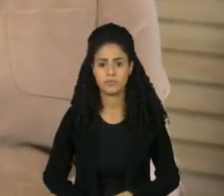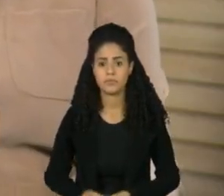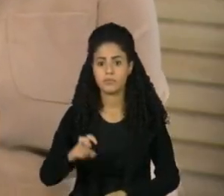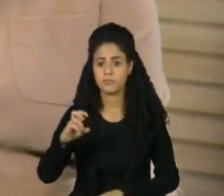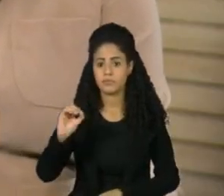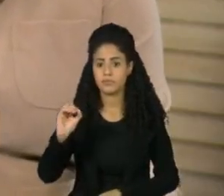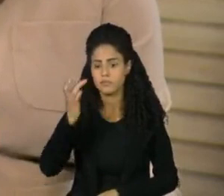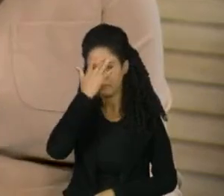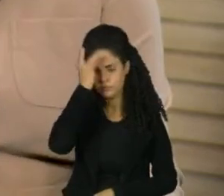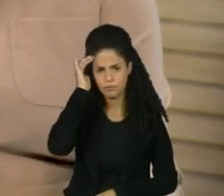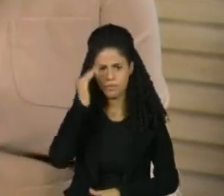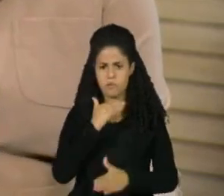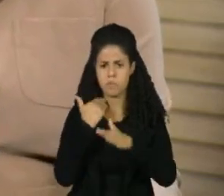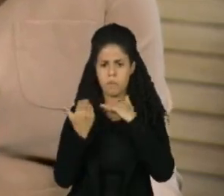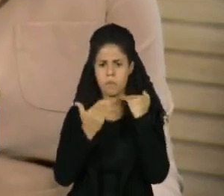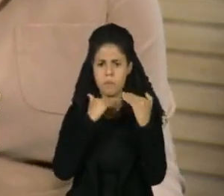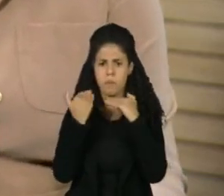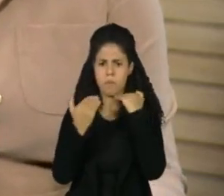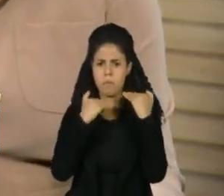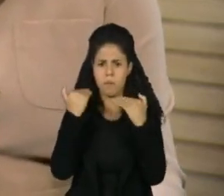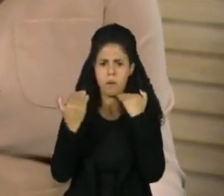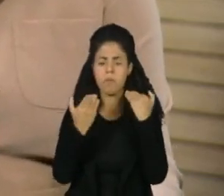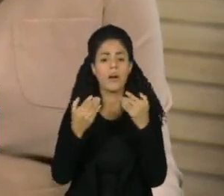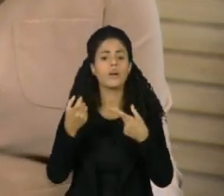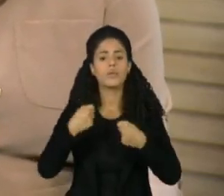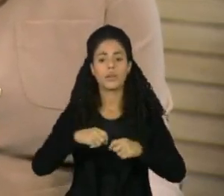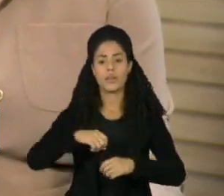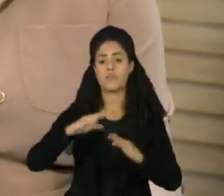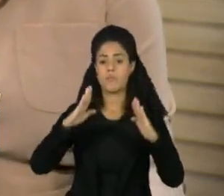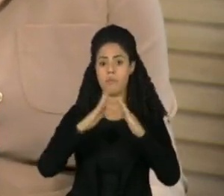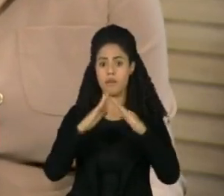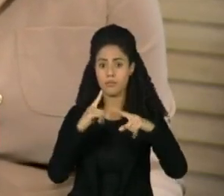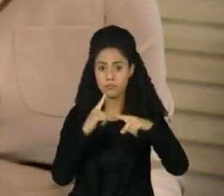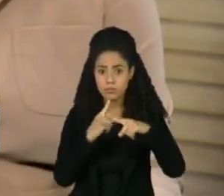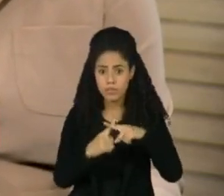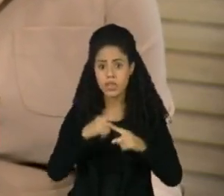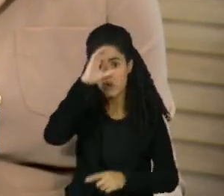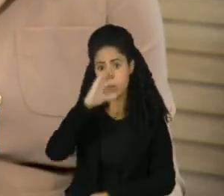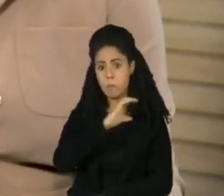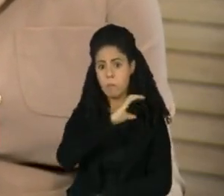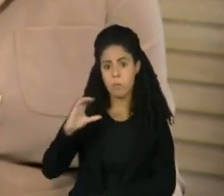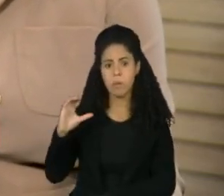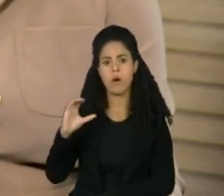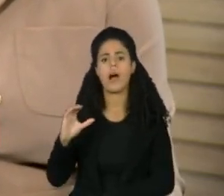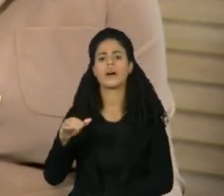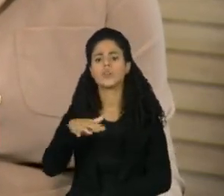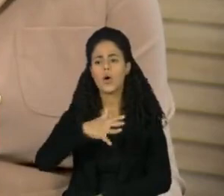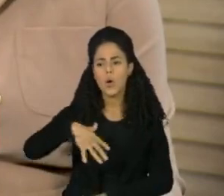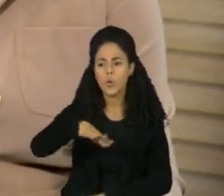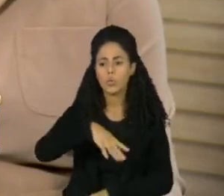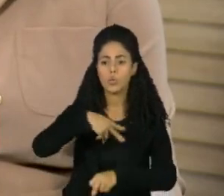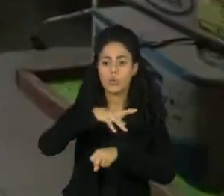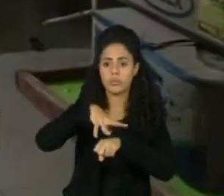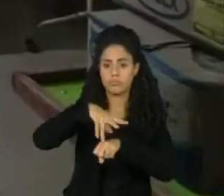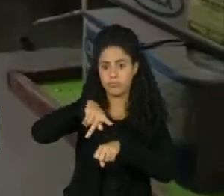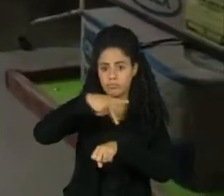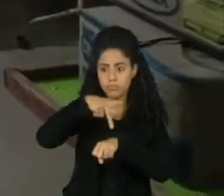50 pessoas morreram num ataque a uma igreja católica na região de Ondo, sudoeste da